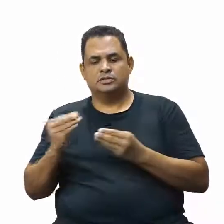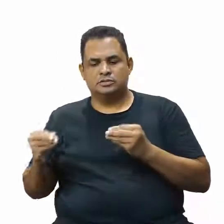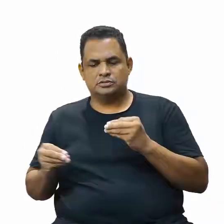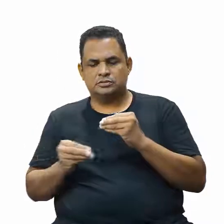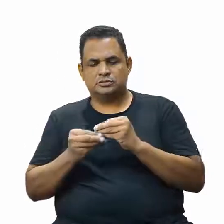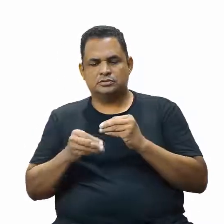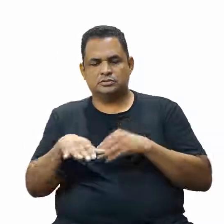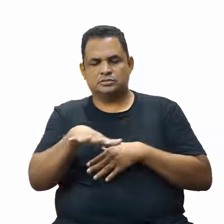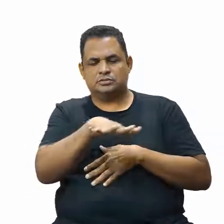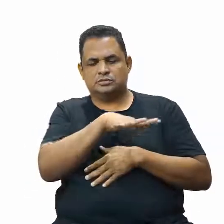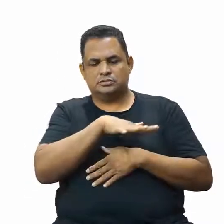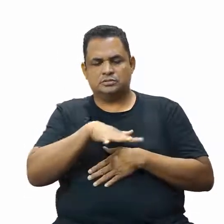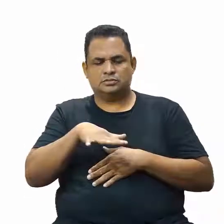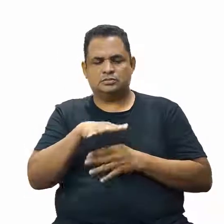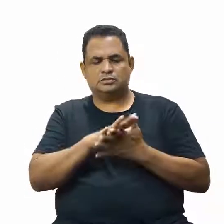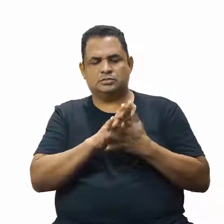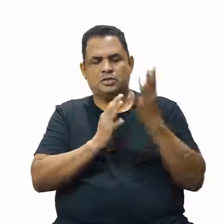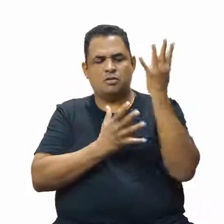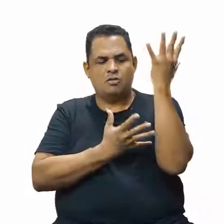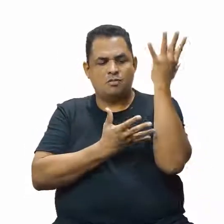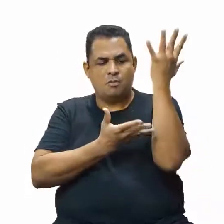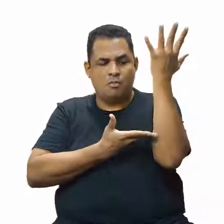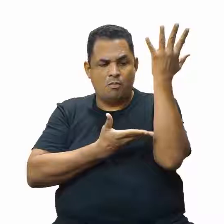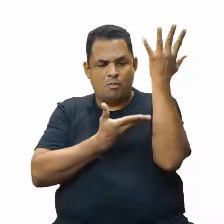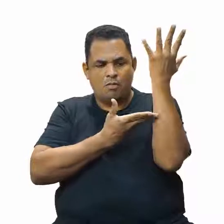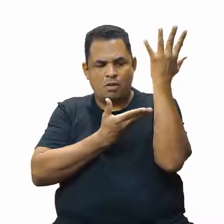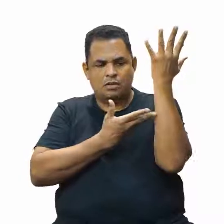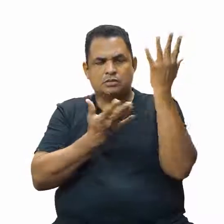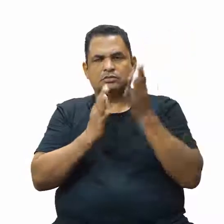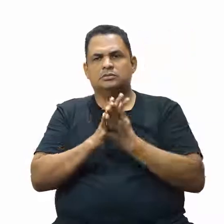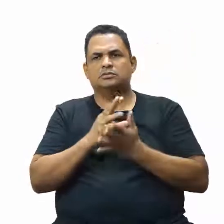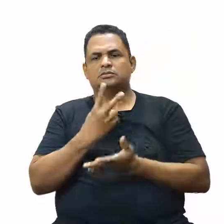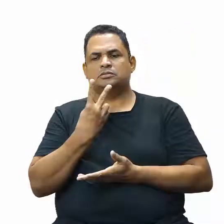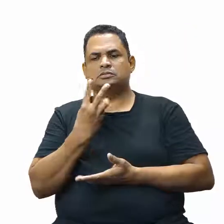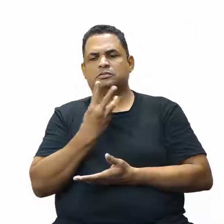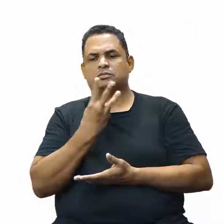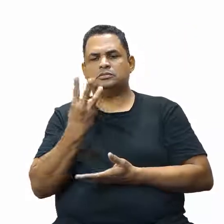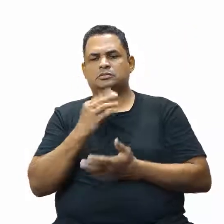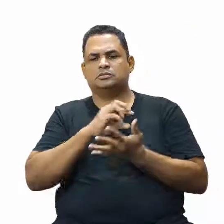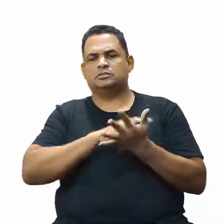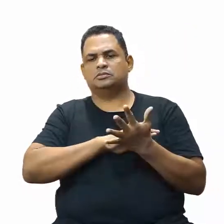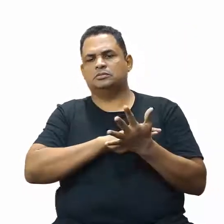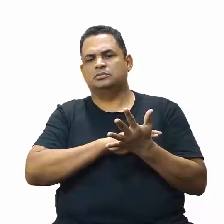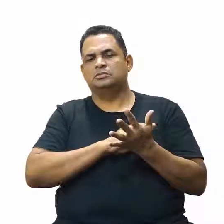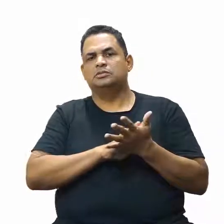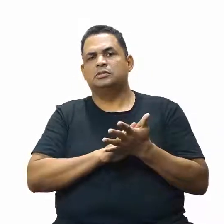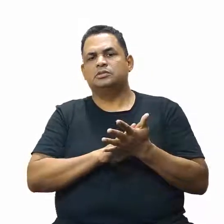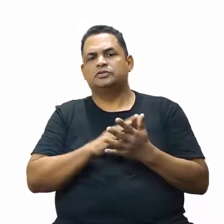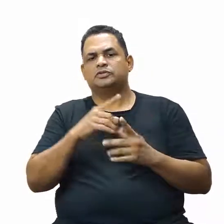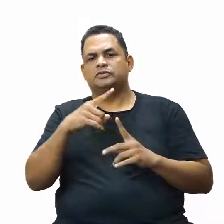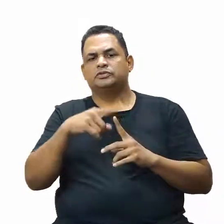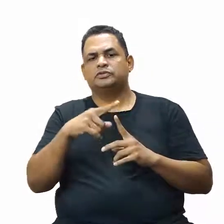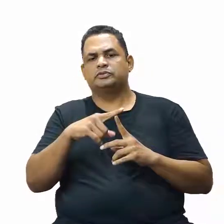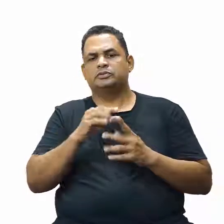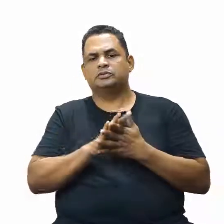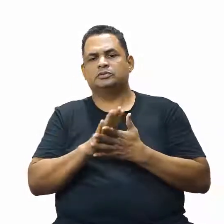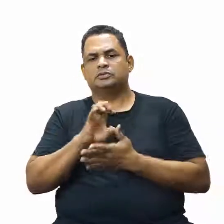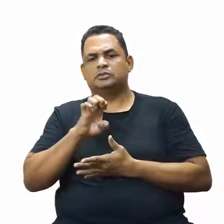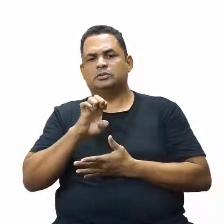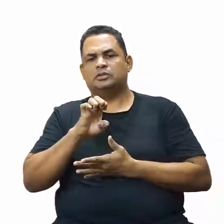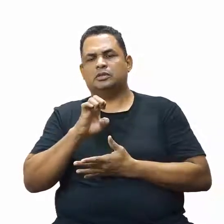né, numa produção de madeira as 3 espécies de eucalipto, mas você tem que